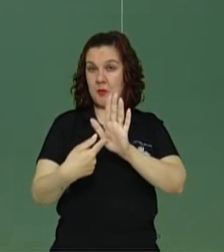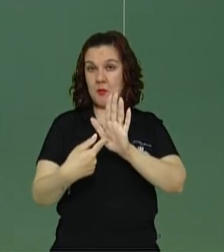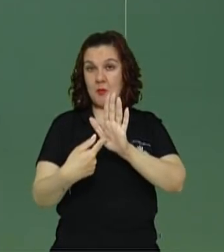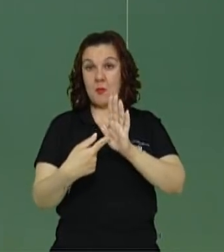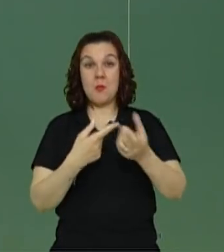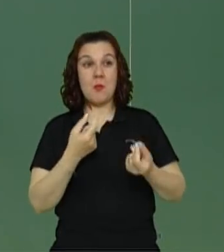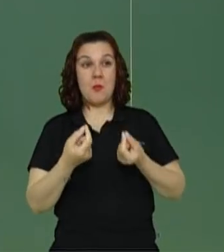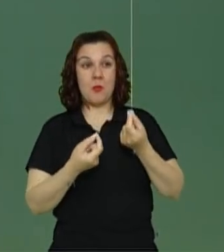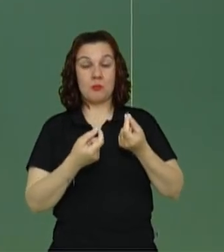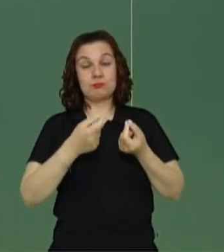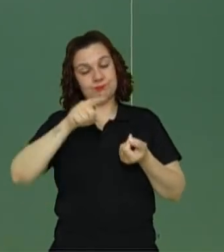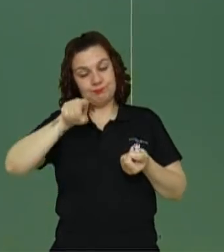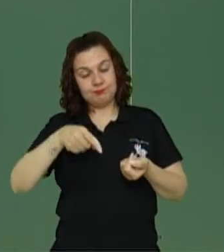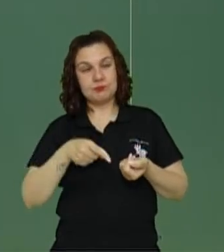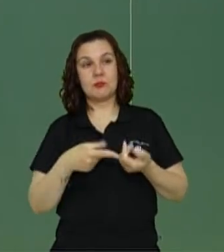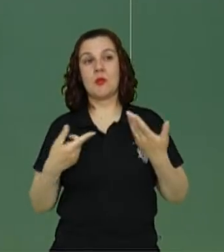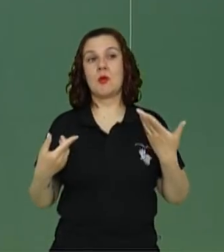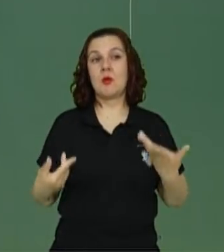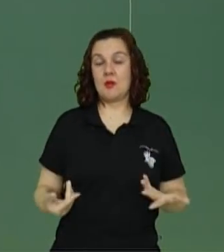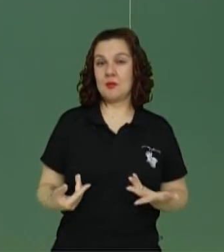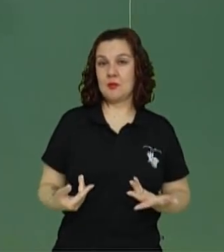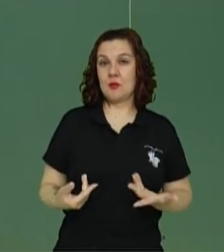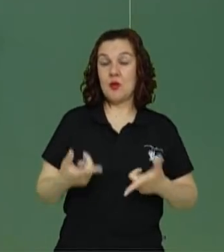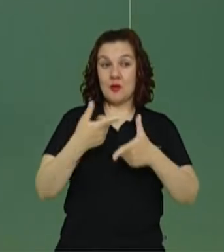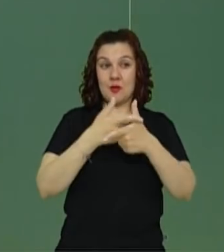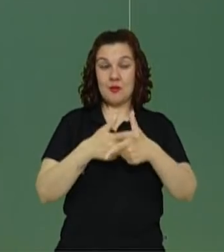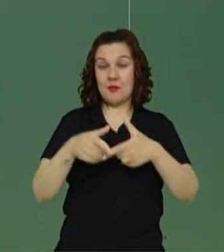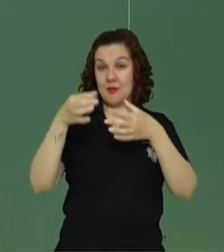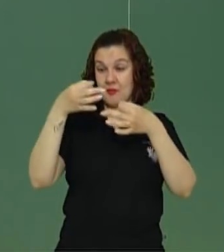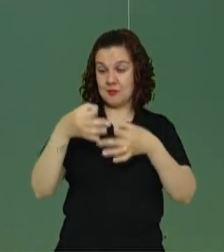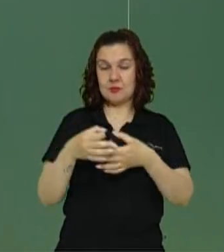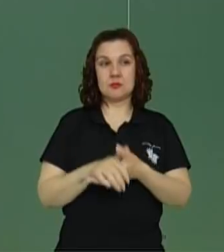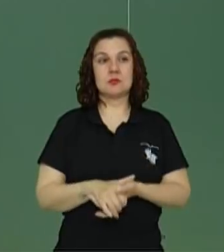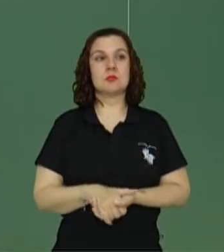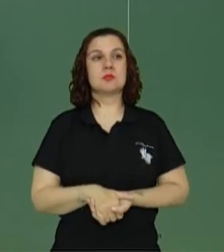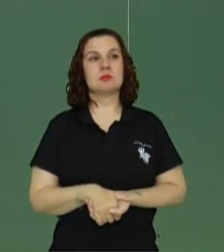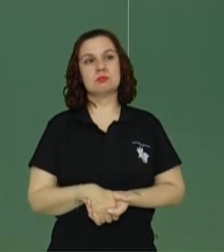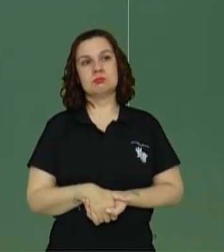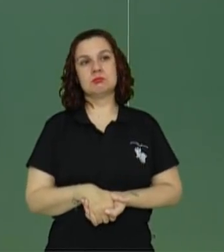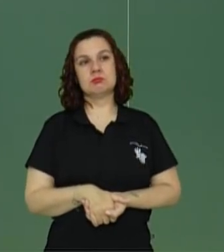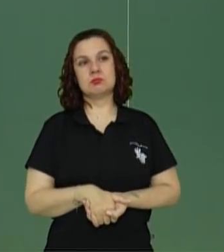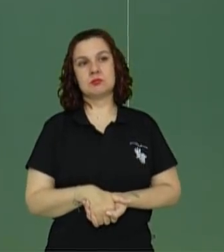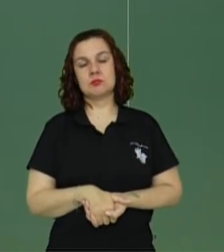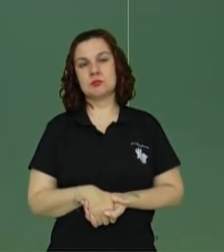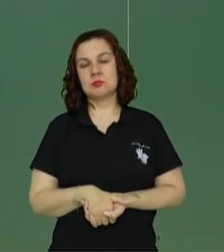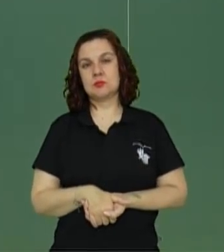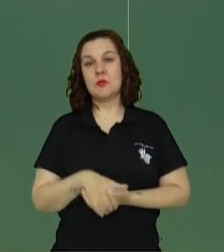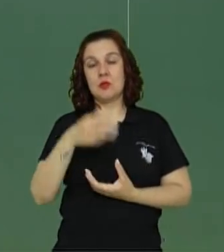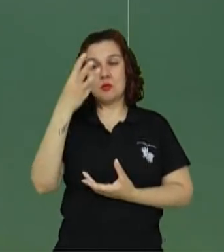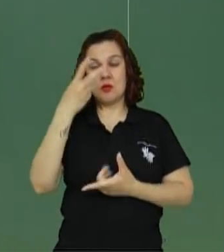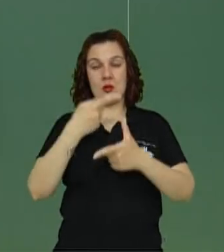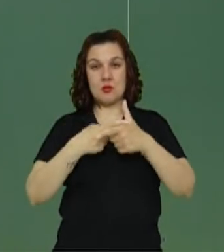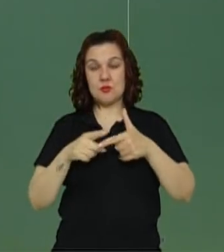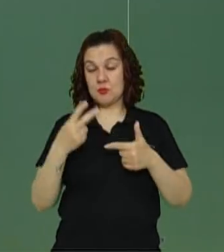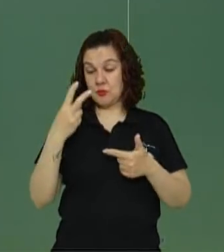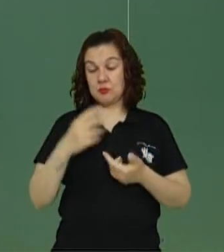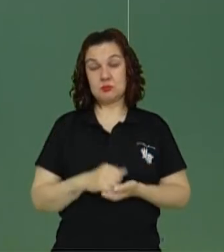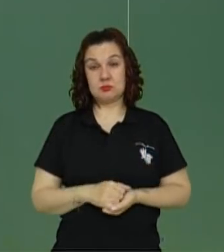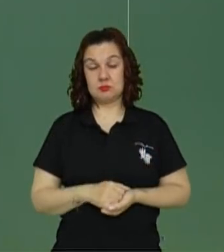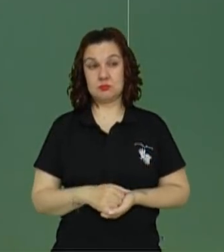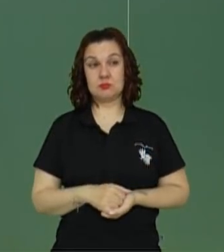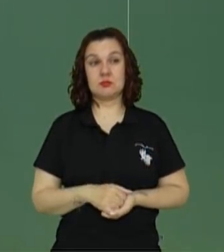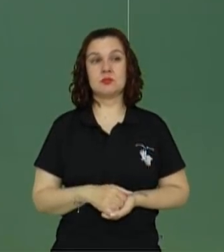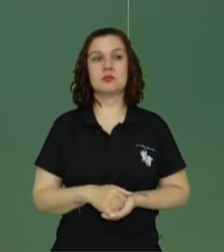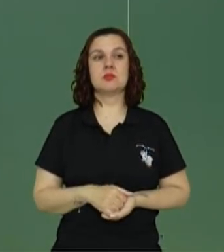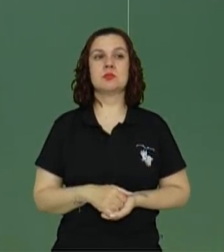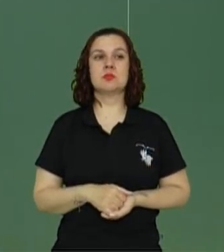como um número decimal, né? Como a divisão é exata, eu posso dividir 3 por 2. Então, eu tenho